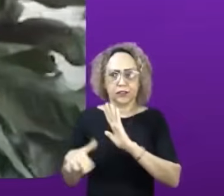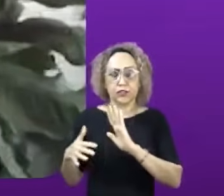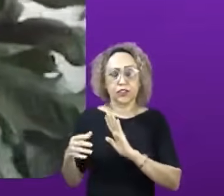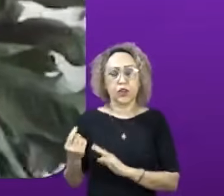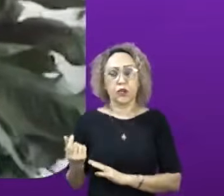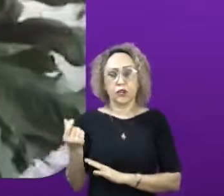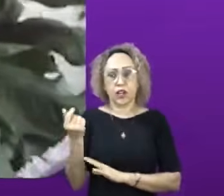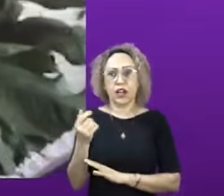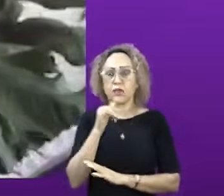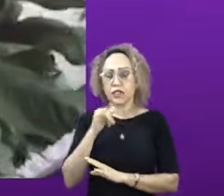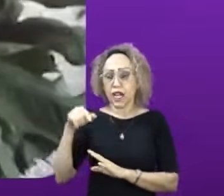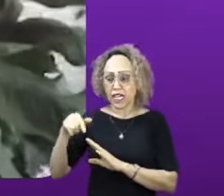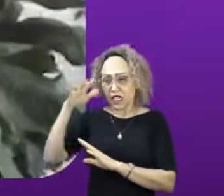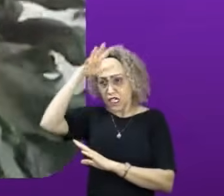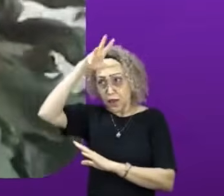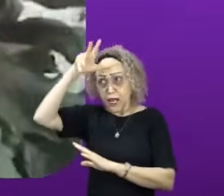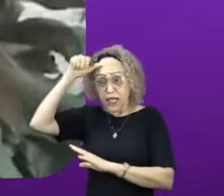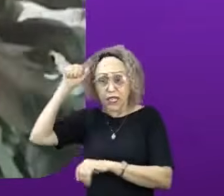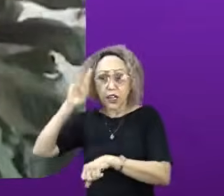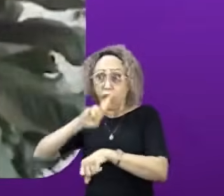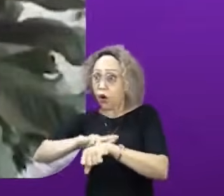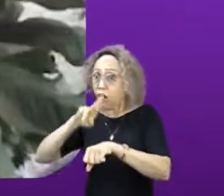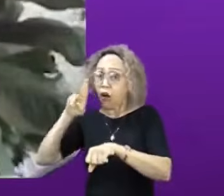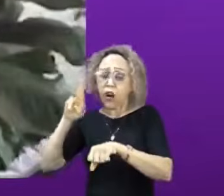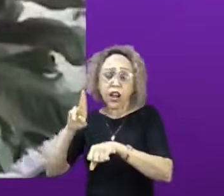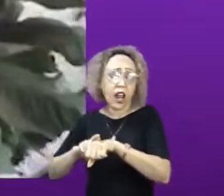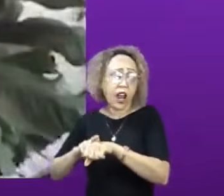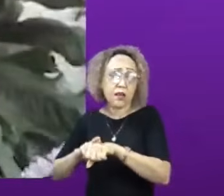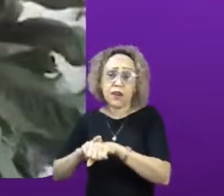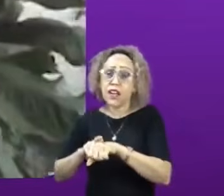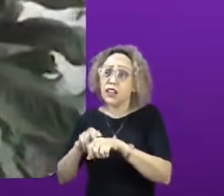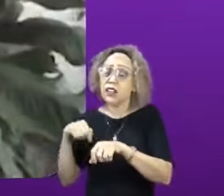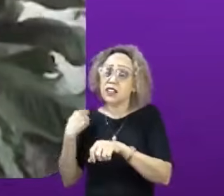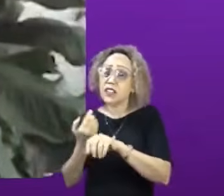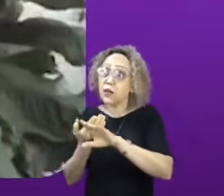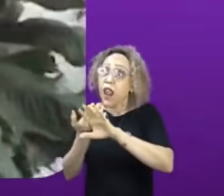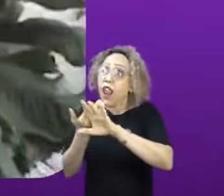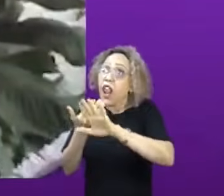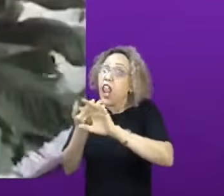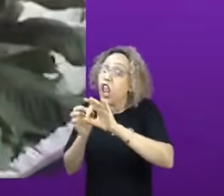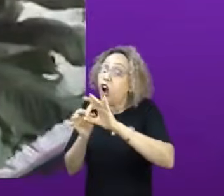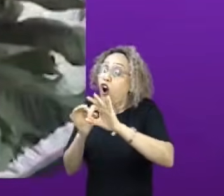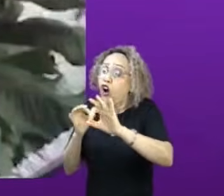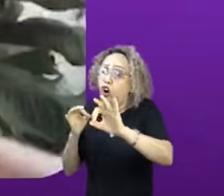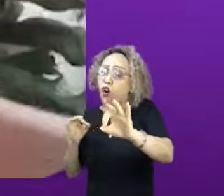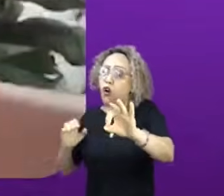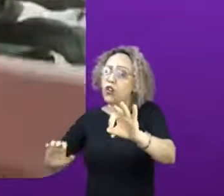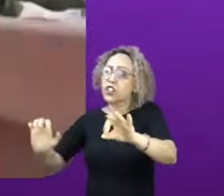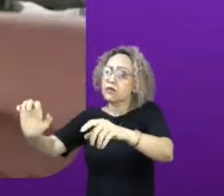daqui da Amazônia e Roraima, então, que a gente está muito isolado geograficamente, a gente tem